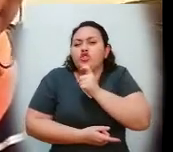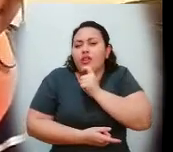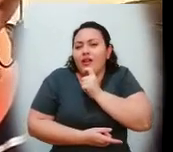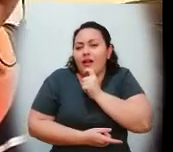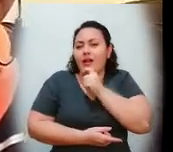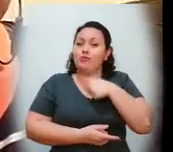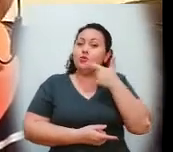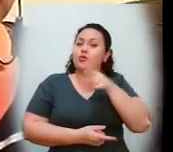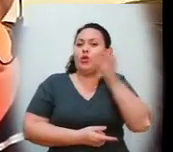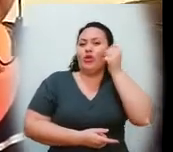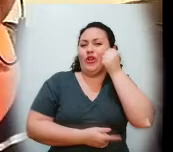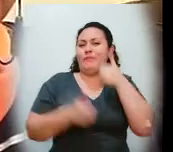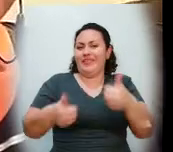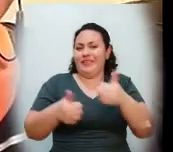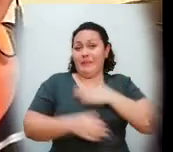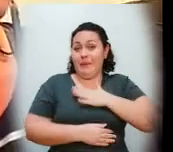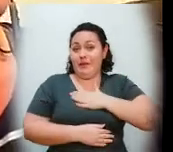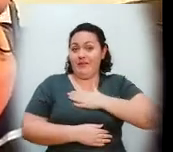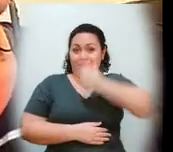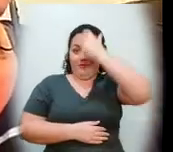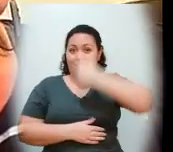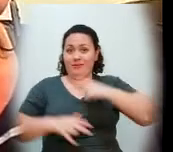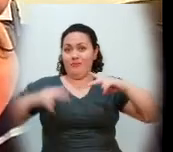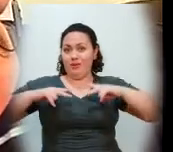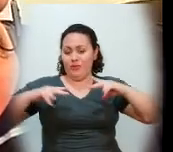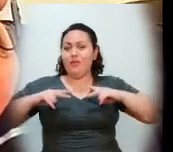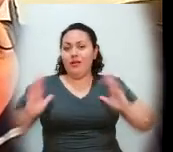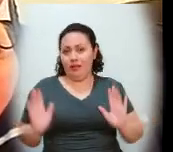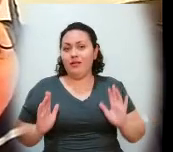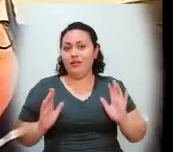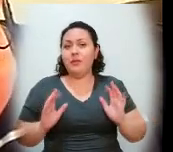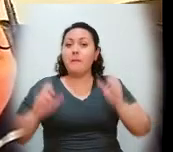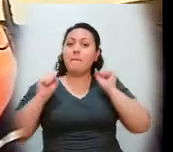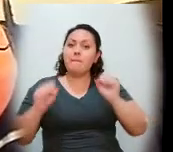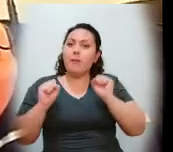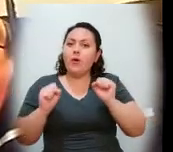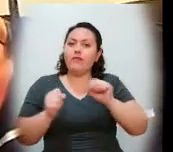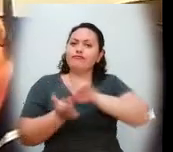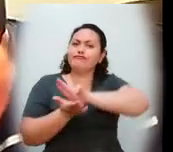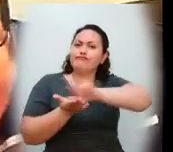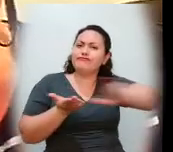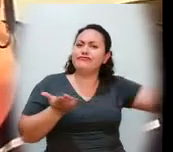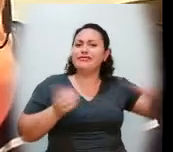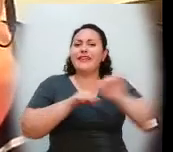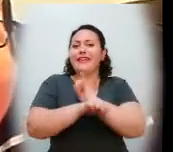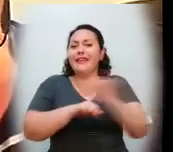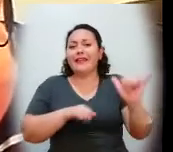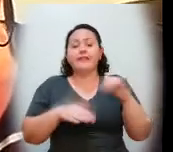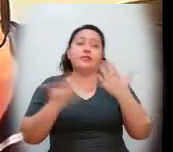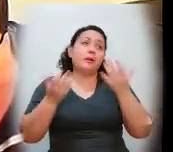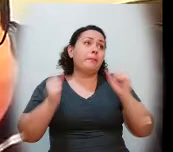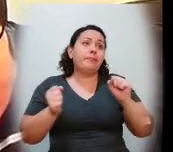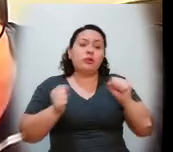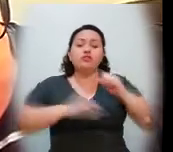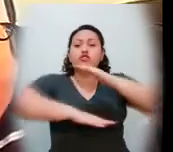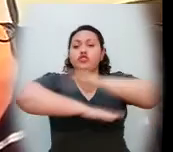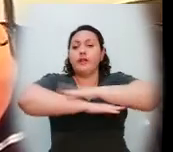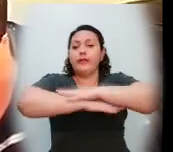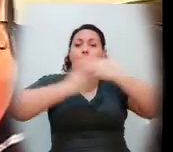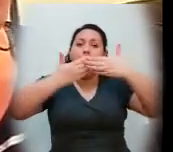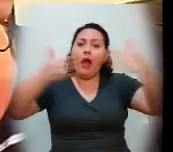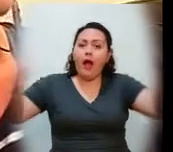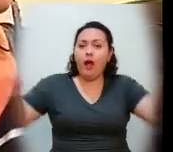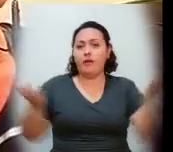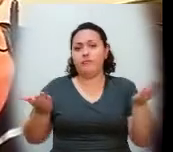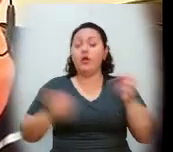geladinho, assim, para dormir, né? Então, pode ser, a gente conta de diversas formas. E aí pode ser abrindo a